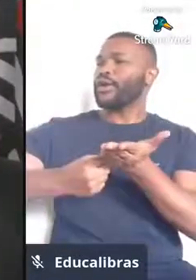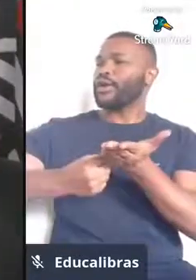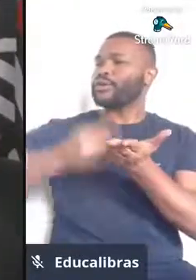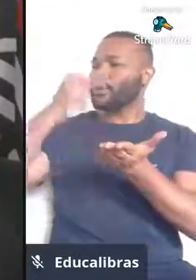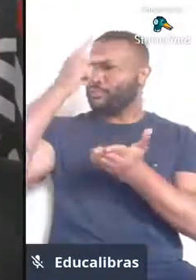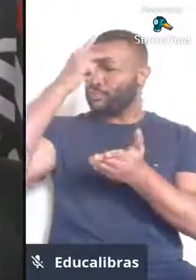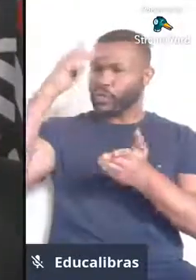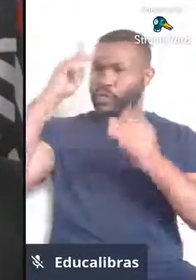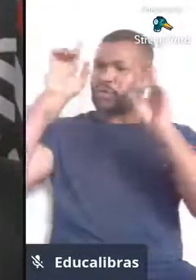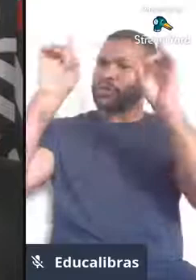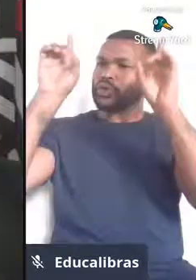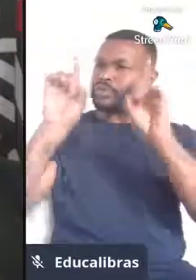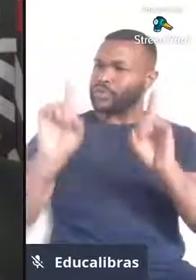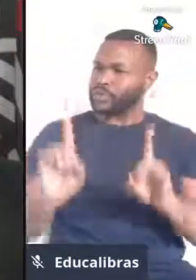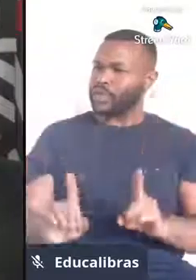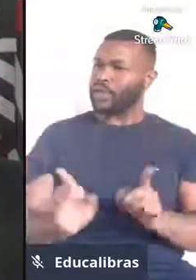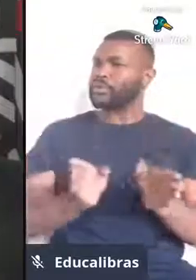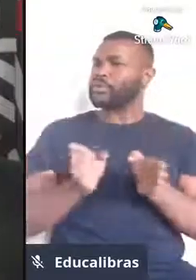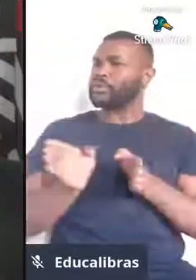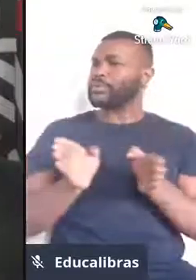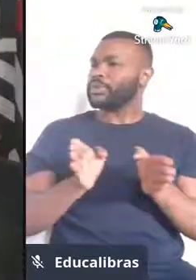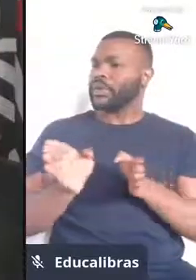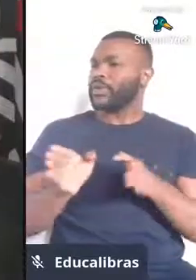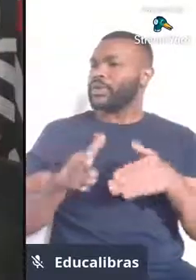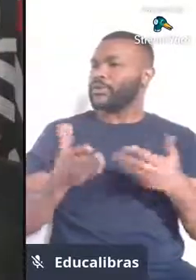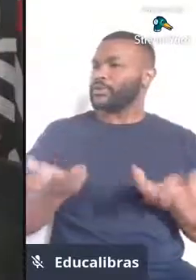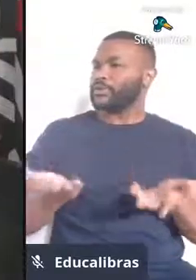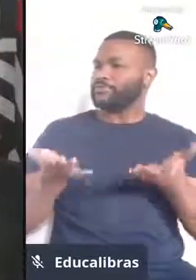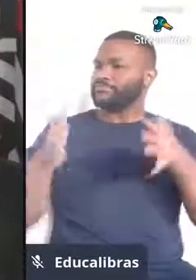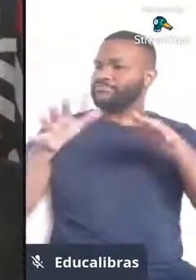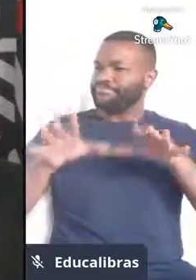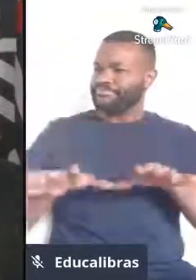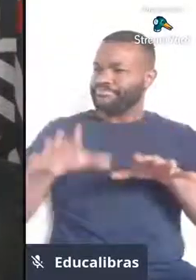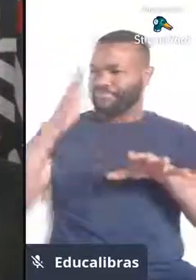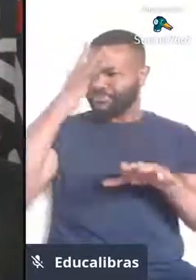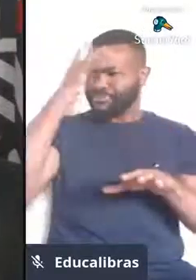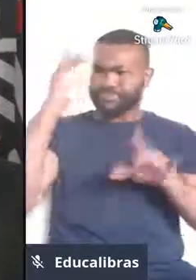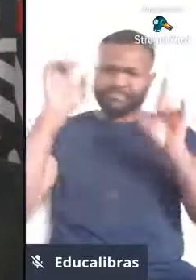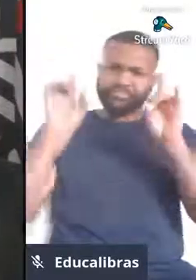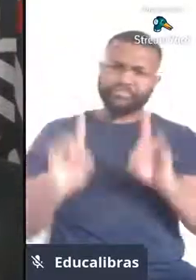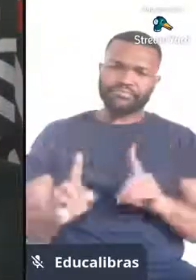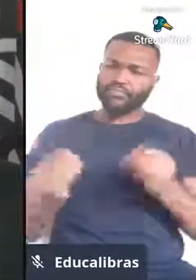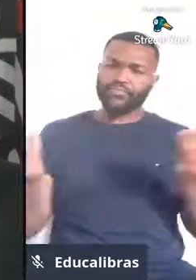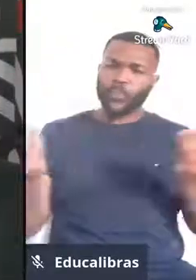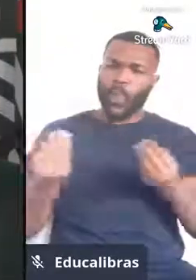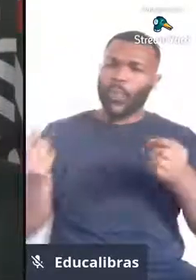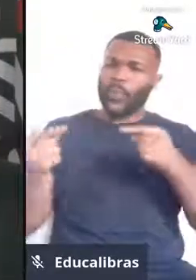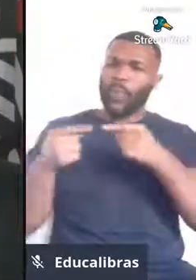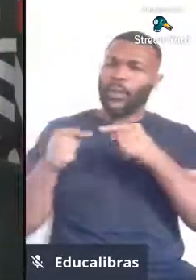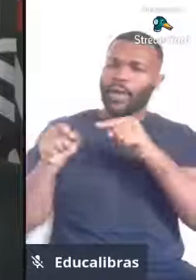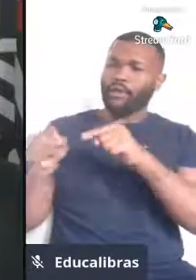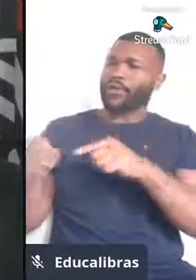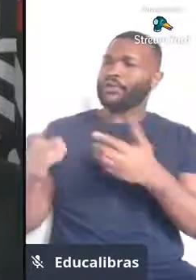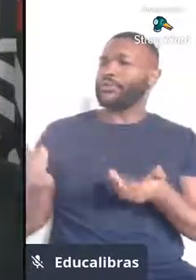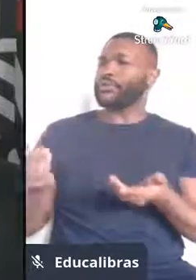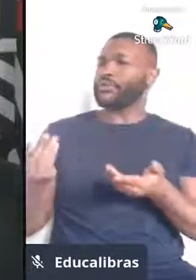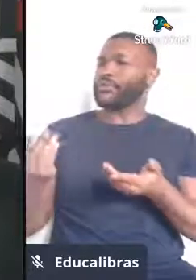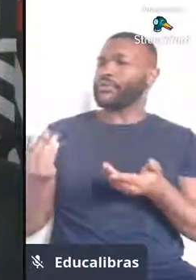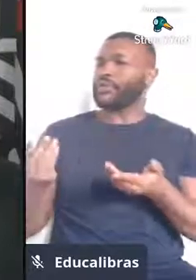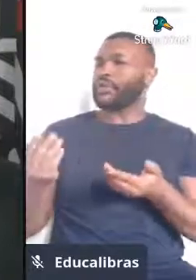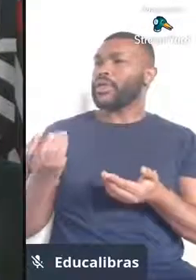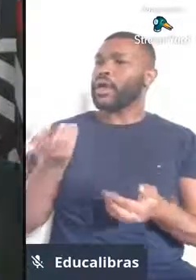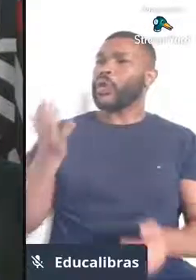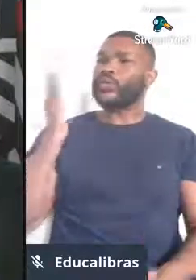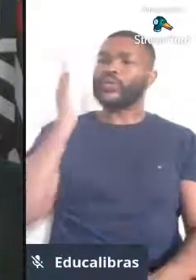deficiência, acessibilidade, inclusão da pessoa com deficiência? Tanto no cenário, ou